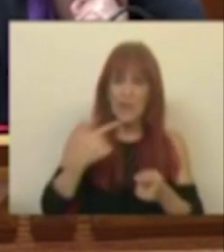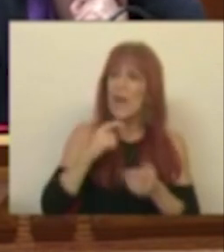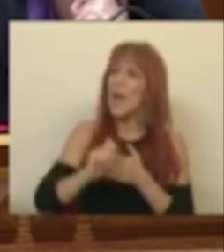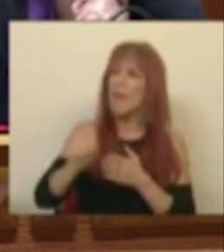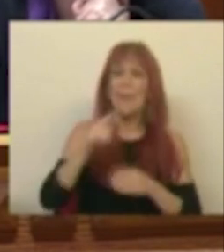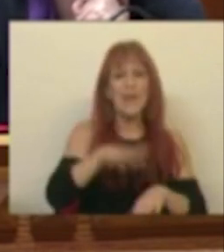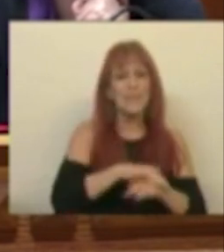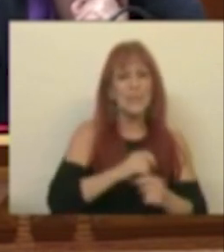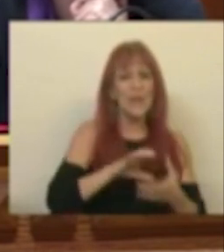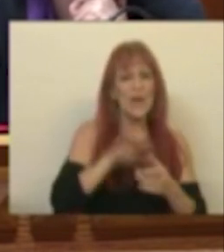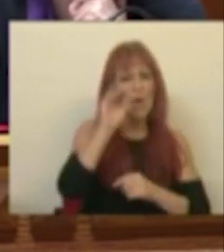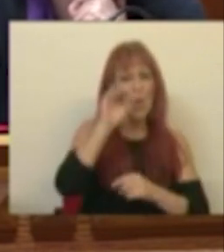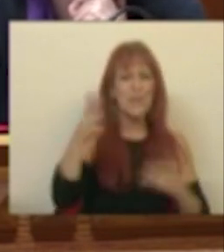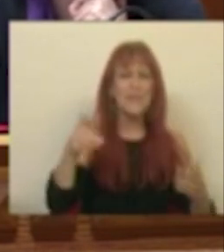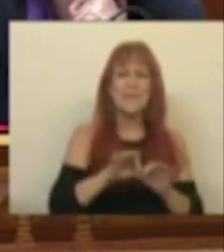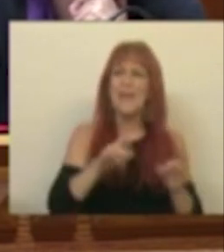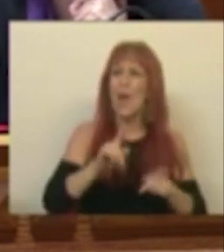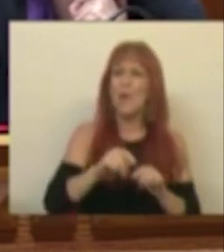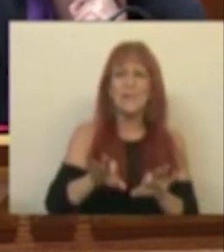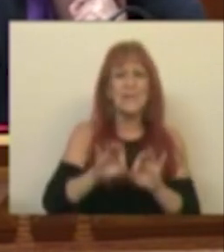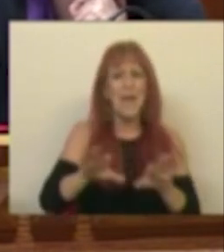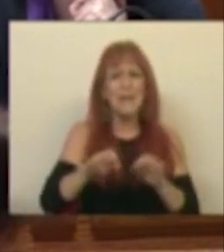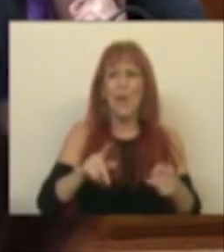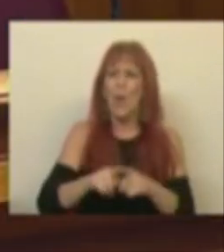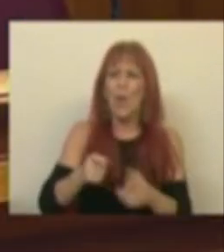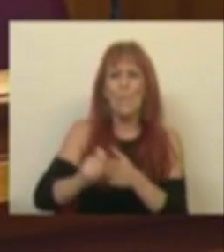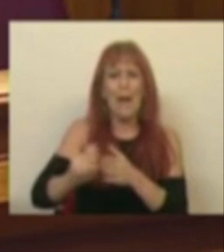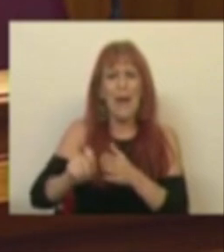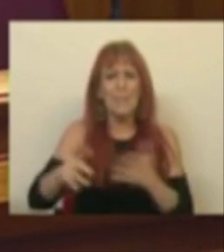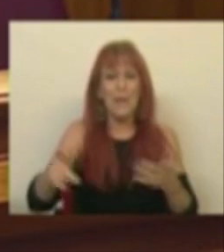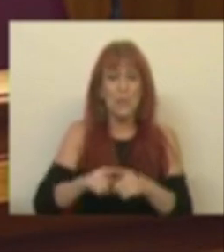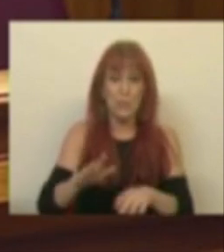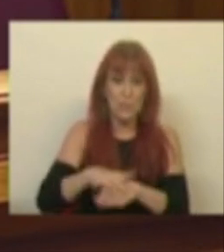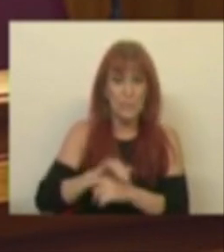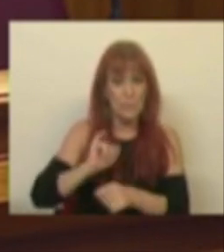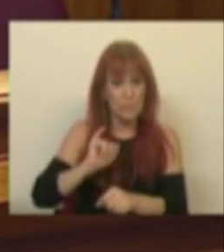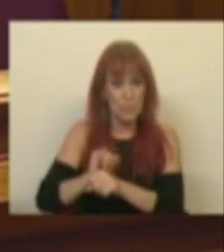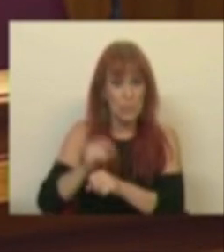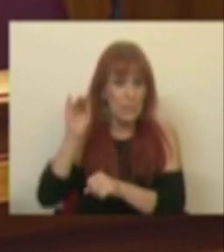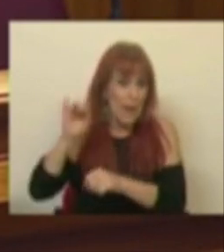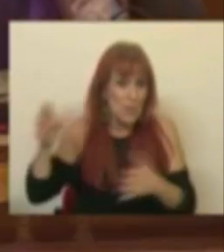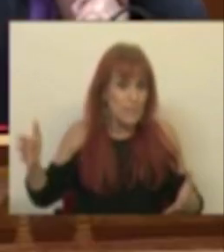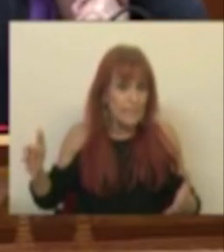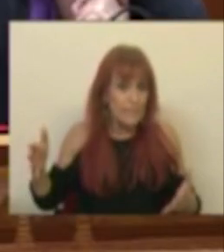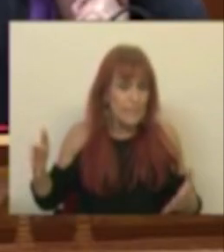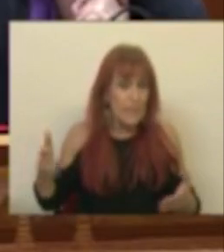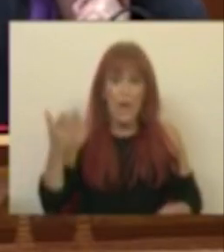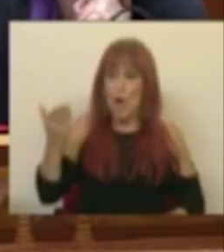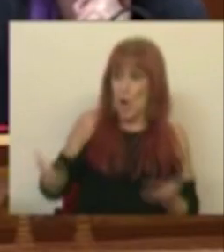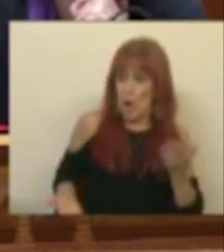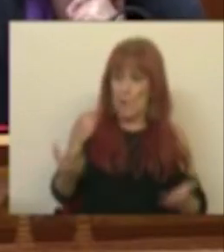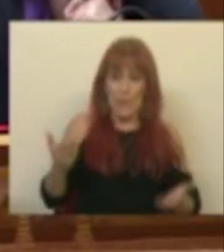pagar aos administradores da Caixa Geral de Depósitos aquilo que corresponde ao pagamento dos administradores de bancos. E depois